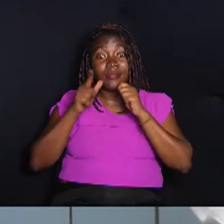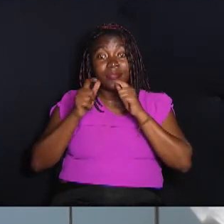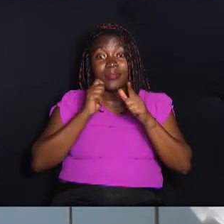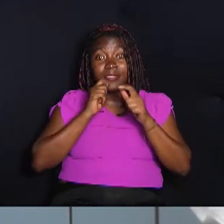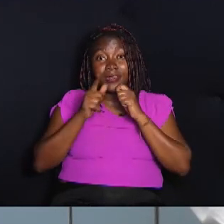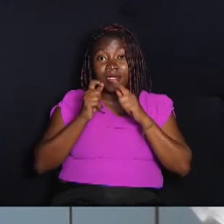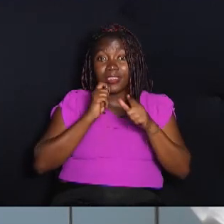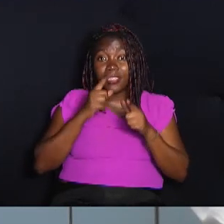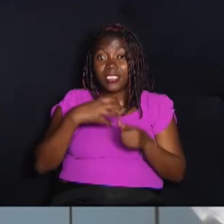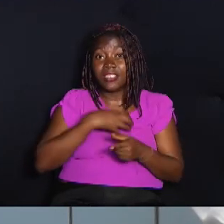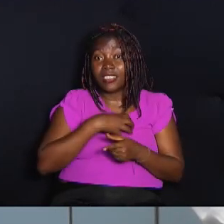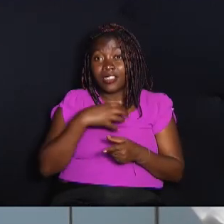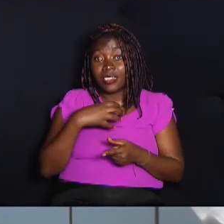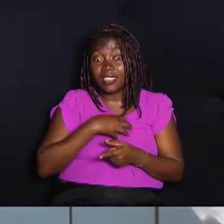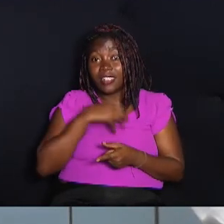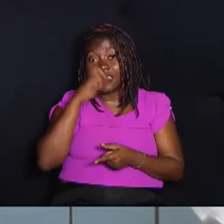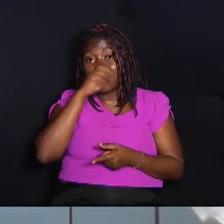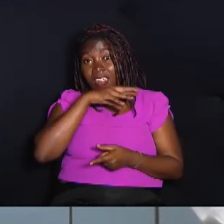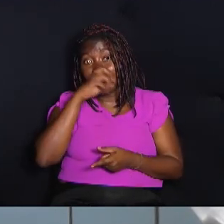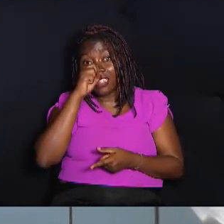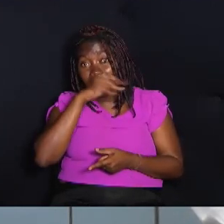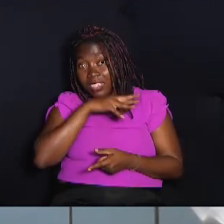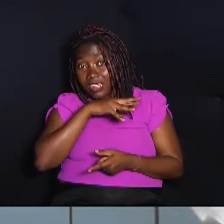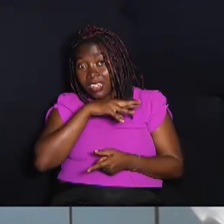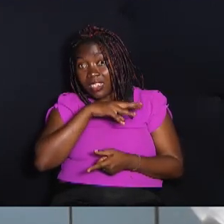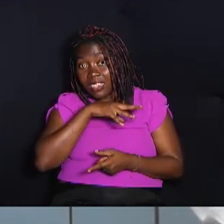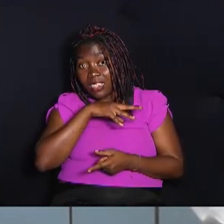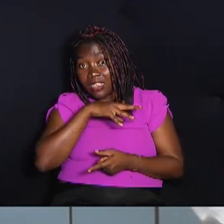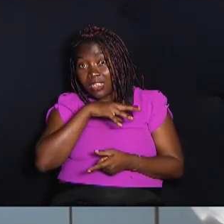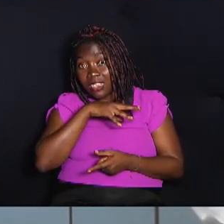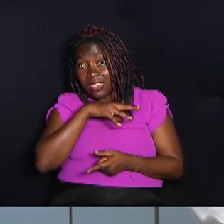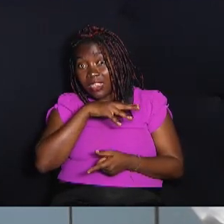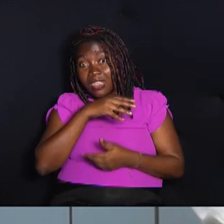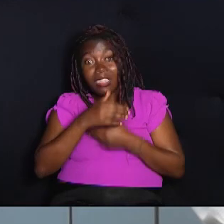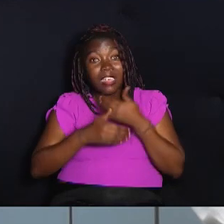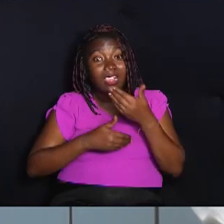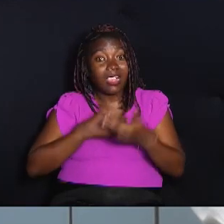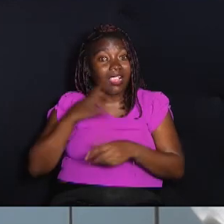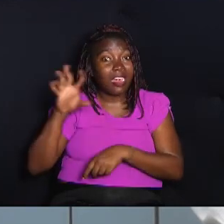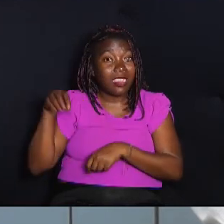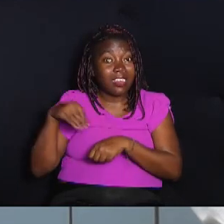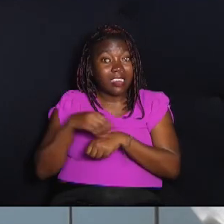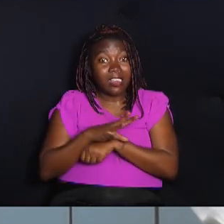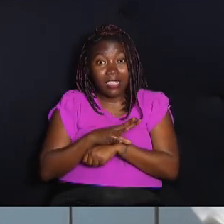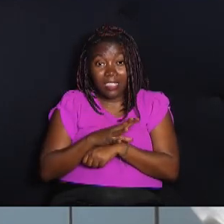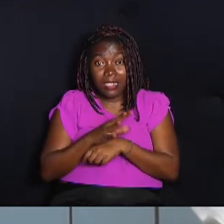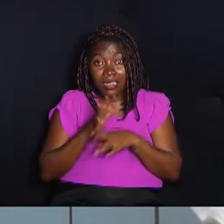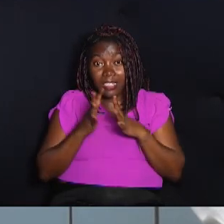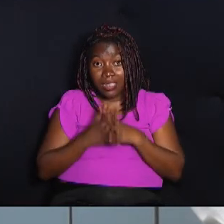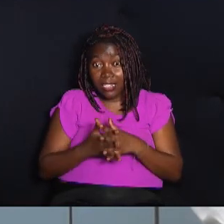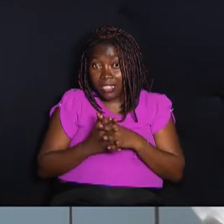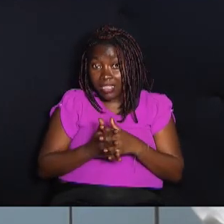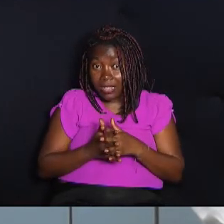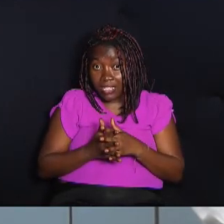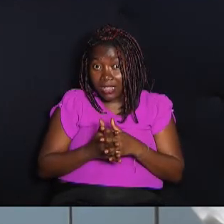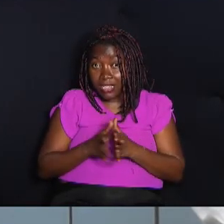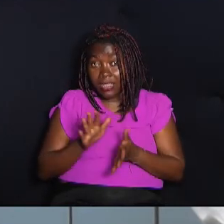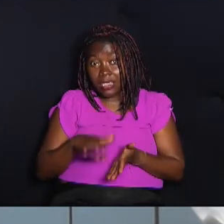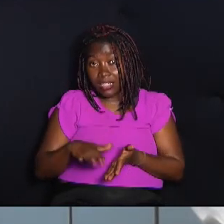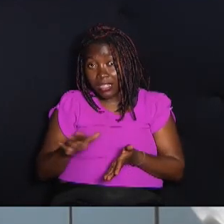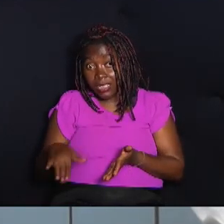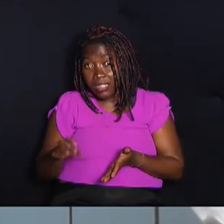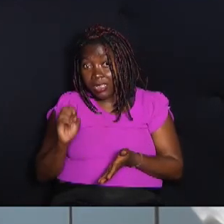forma afrontando, né, trazendo aí algum prejuízo para a criança,